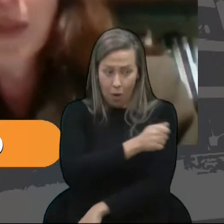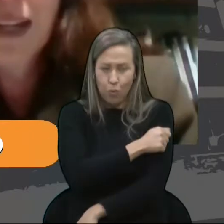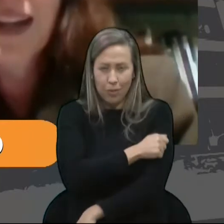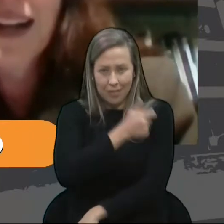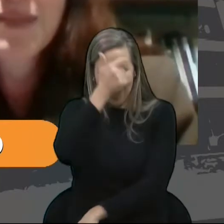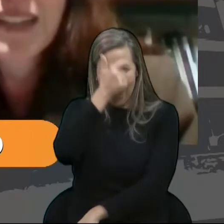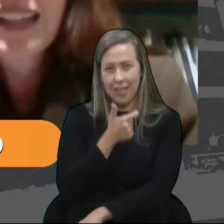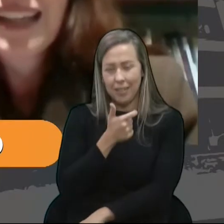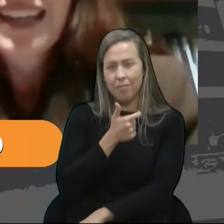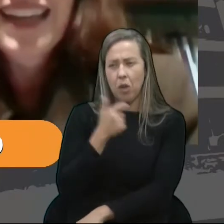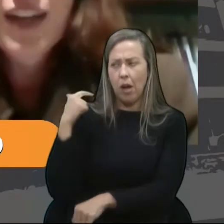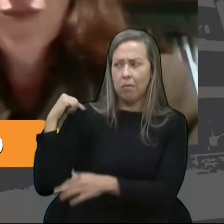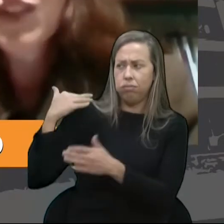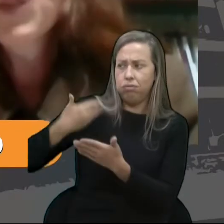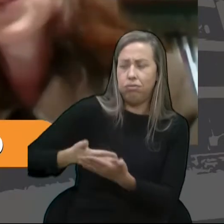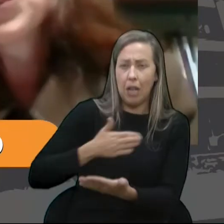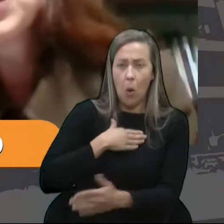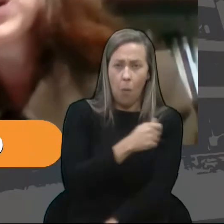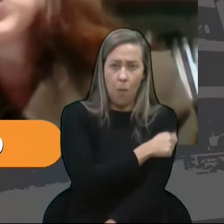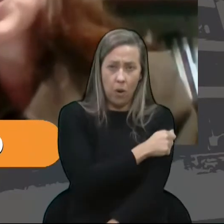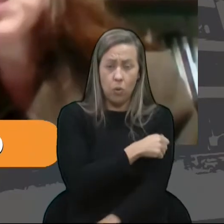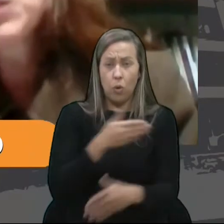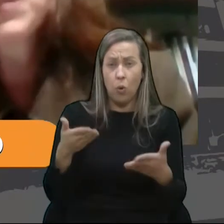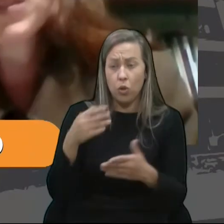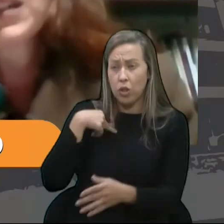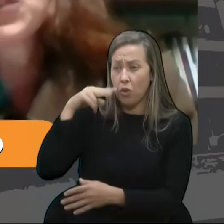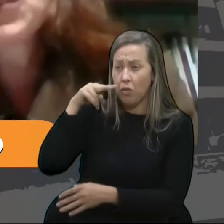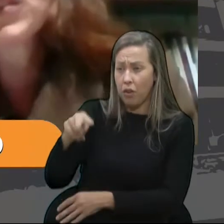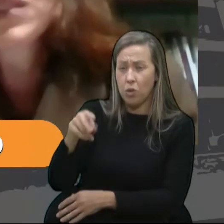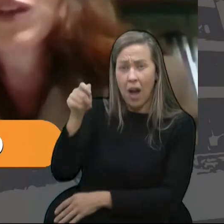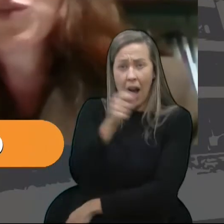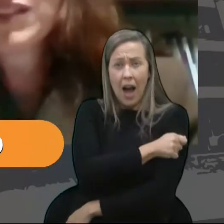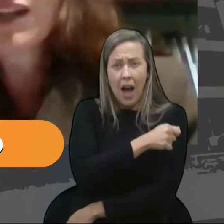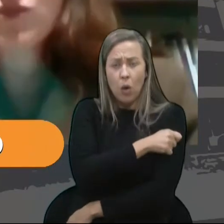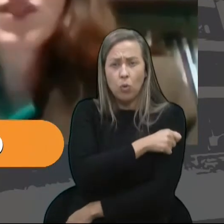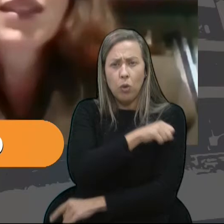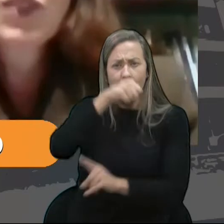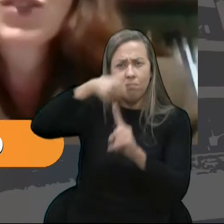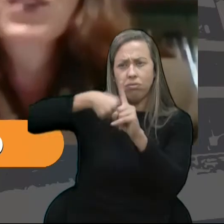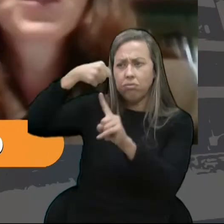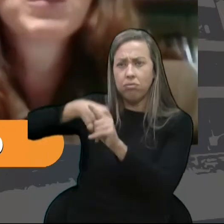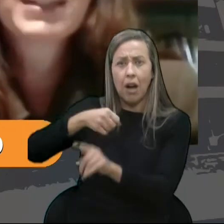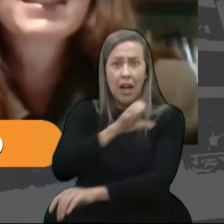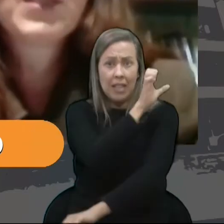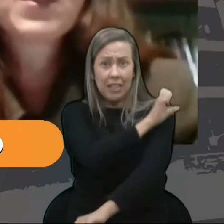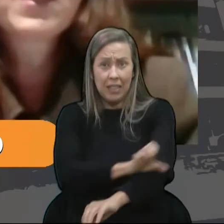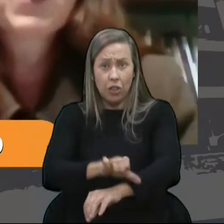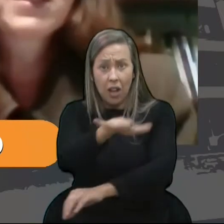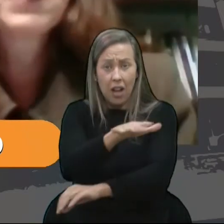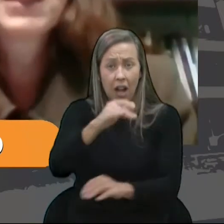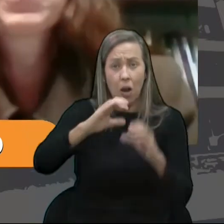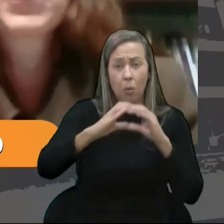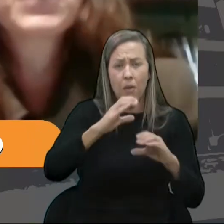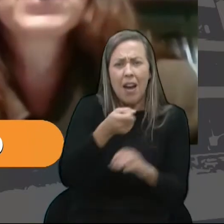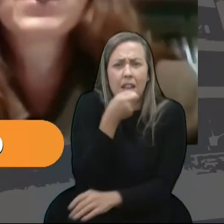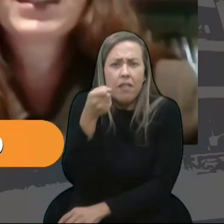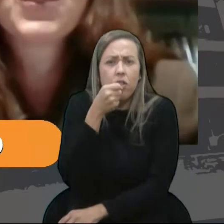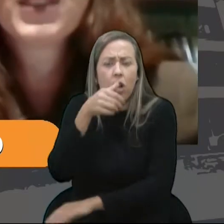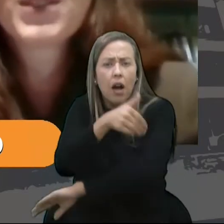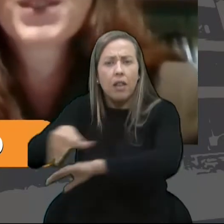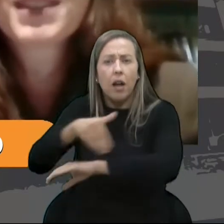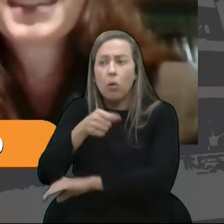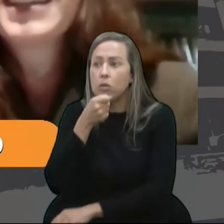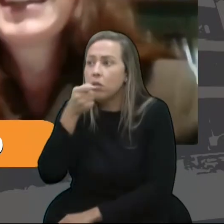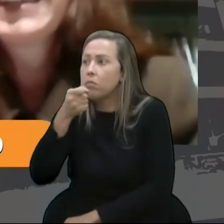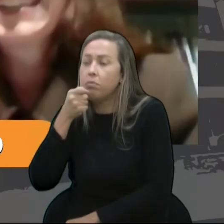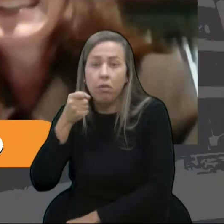para cá, eu vejo hoje alunos meus sendo agredidos na rua, né? Alunos estagiários de comunicação, às vezes, vão fazer uma reportagem e são